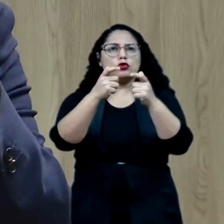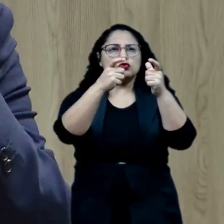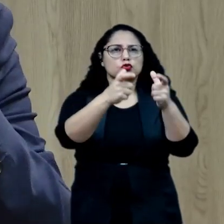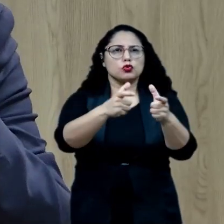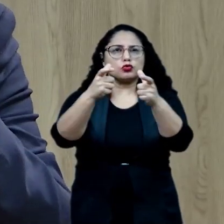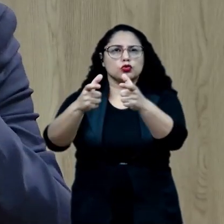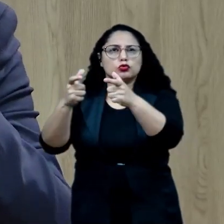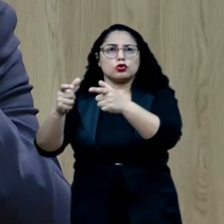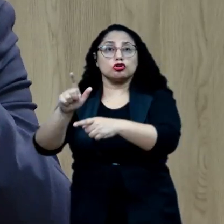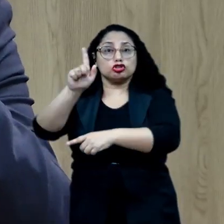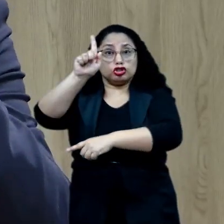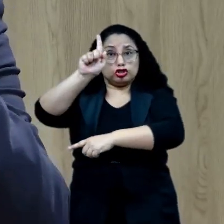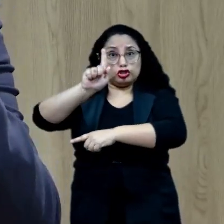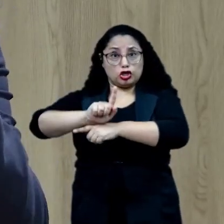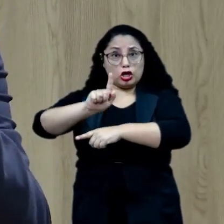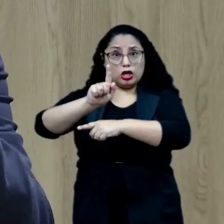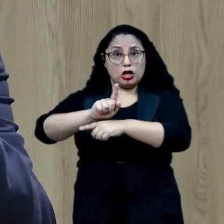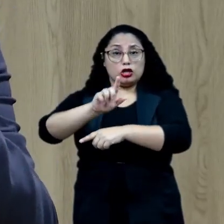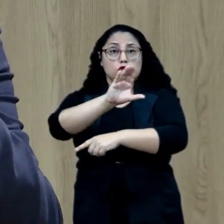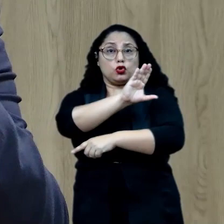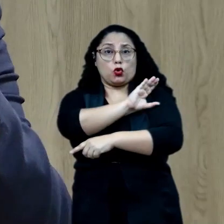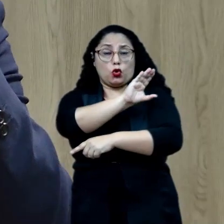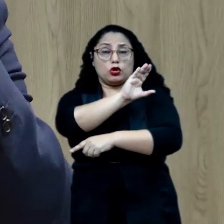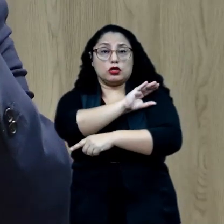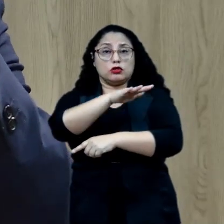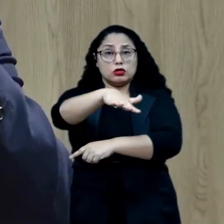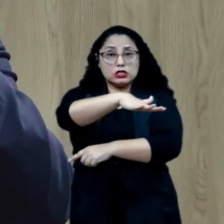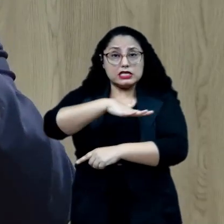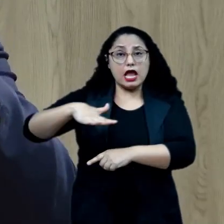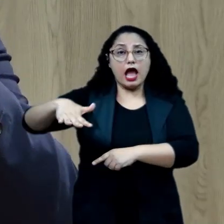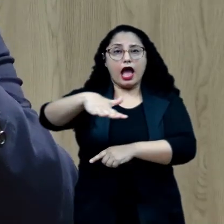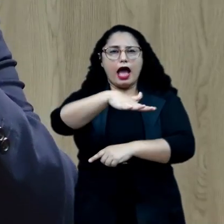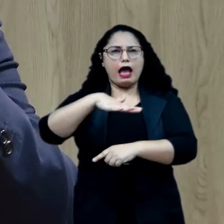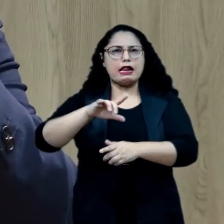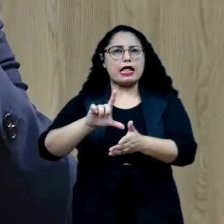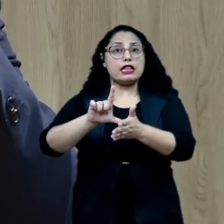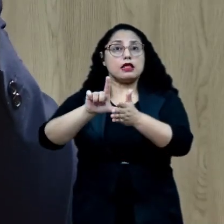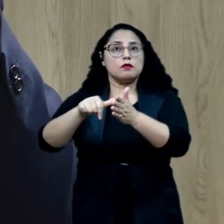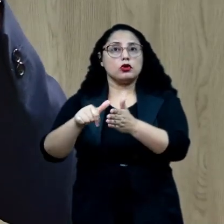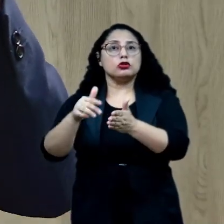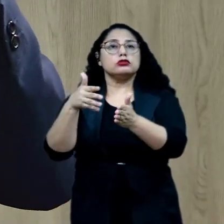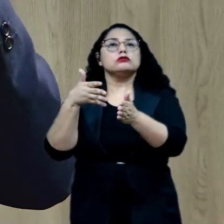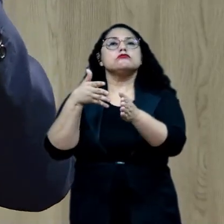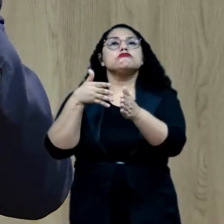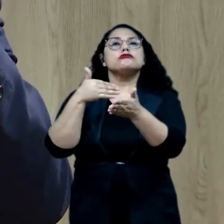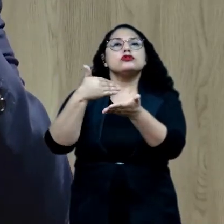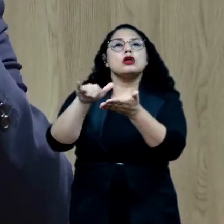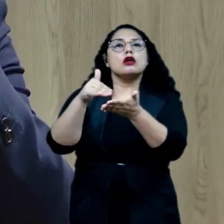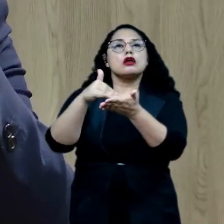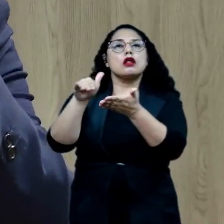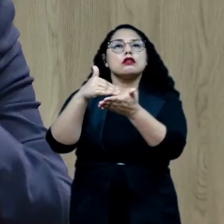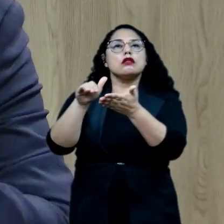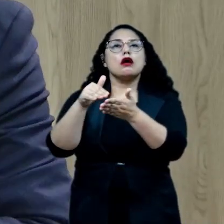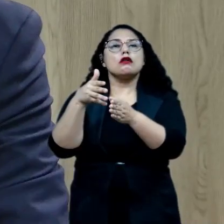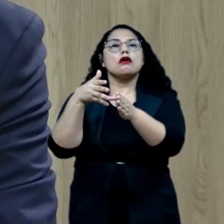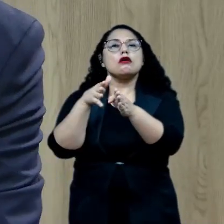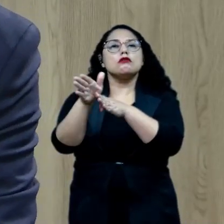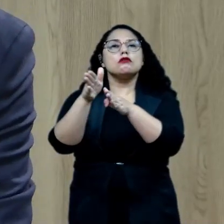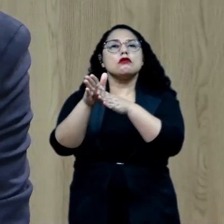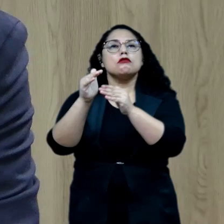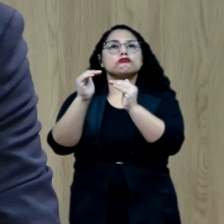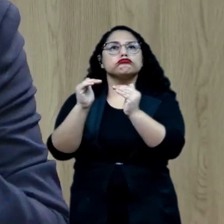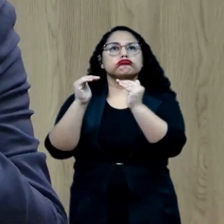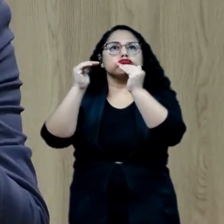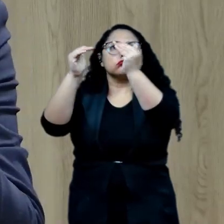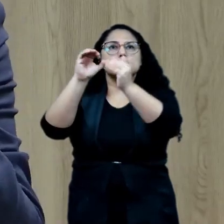de gerentes, de coordenadores de áreas. E depois o secretário executivo sênior, que vai focar